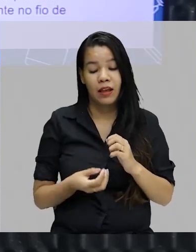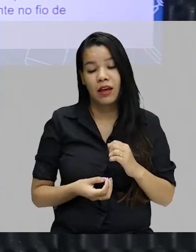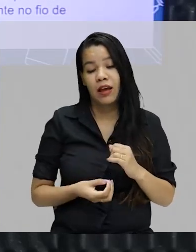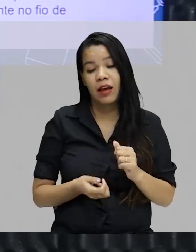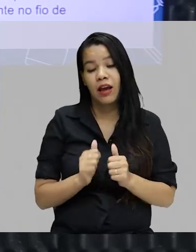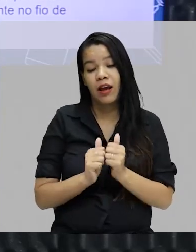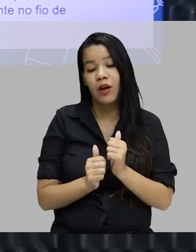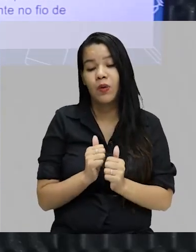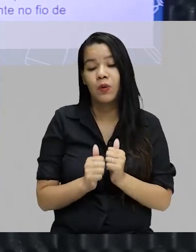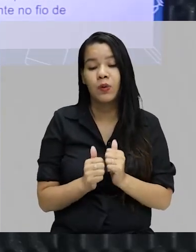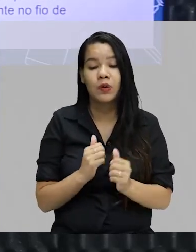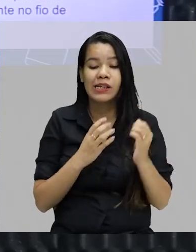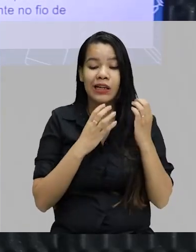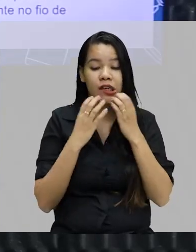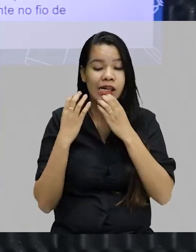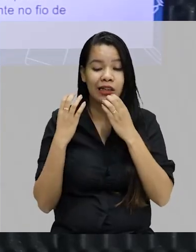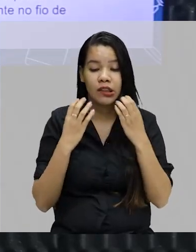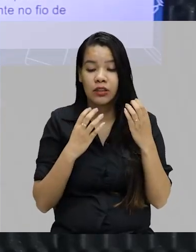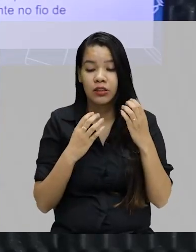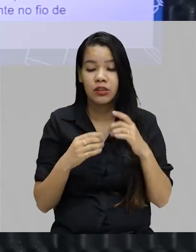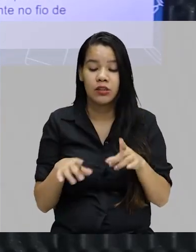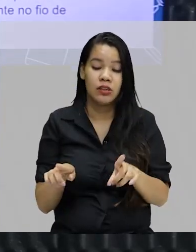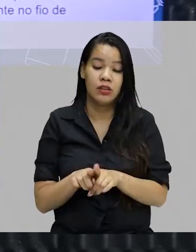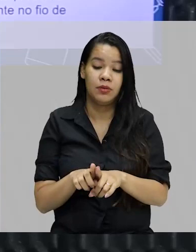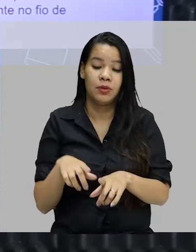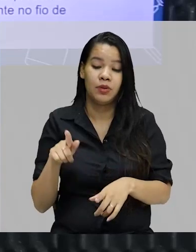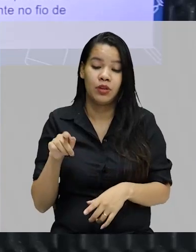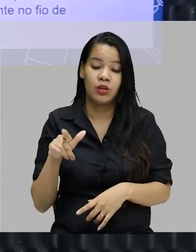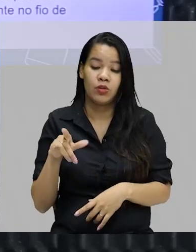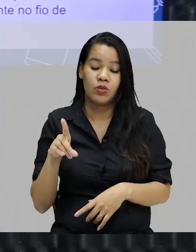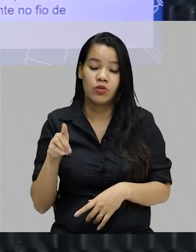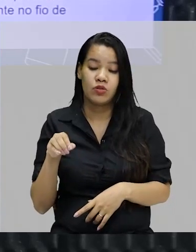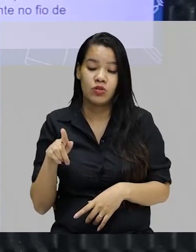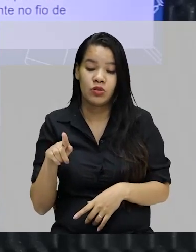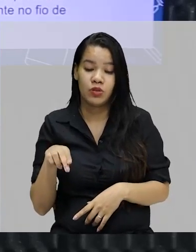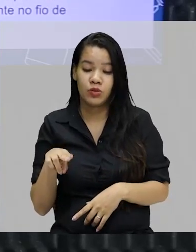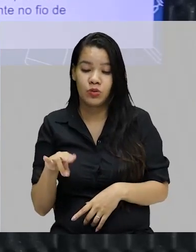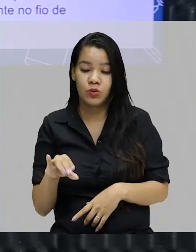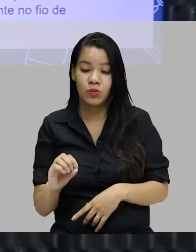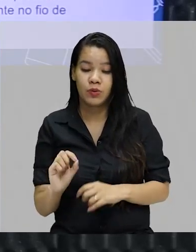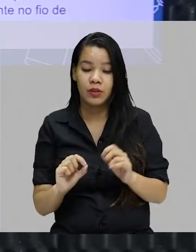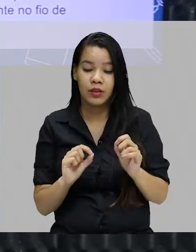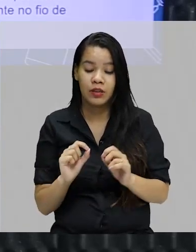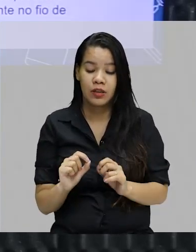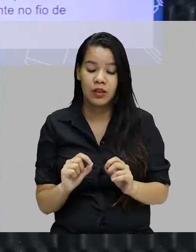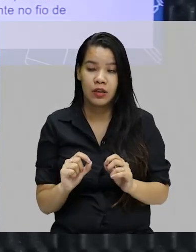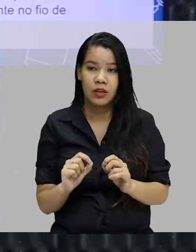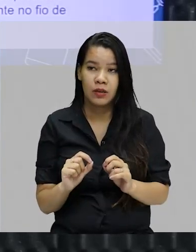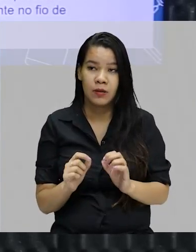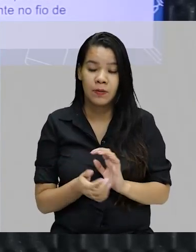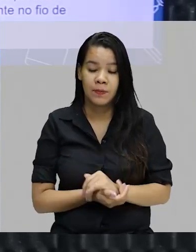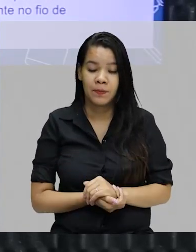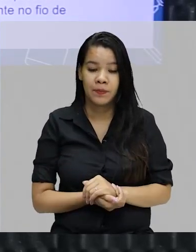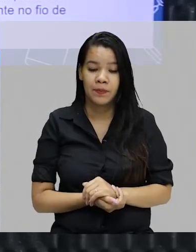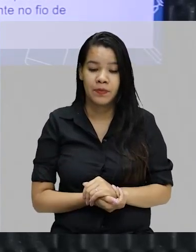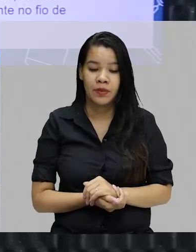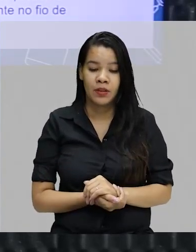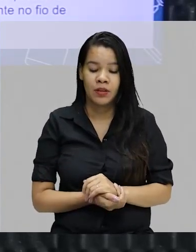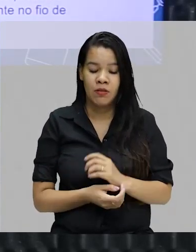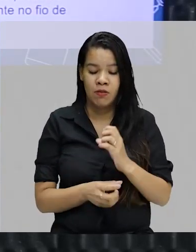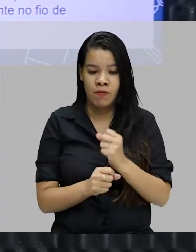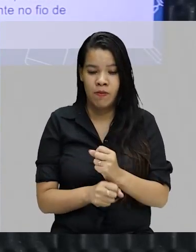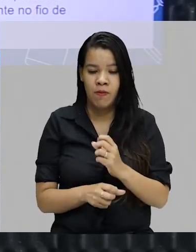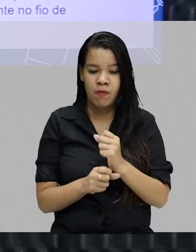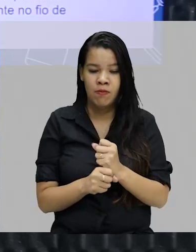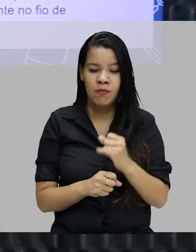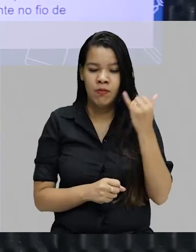polímero natural, certo? O glicogênio, que é uma forma de retenção